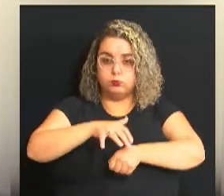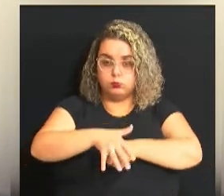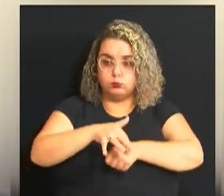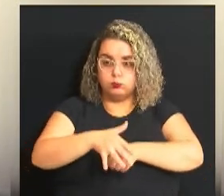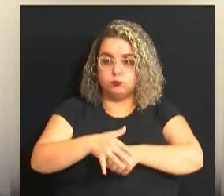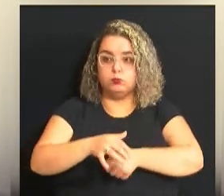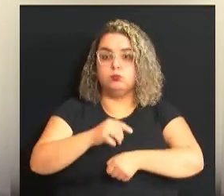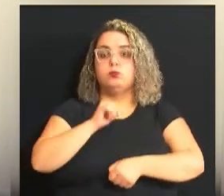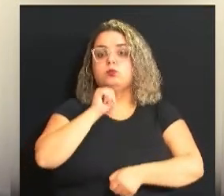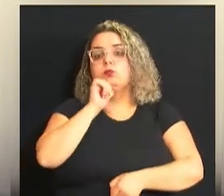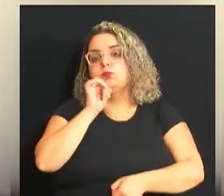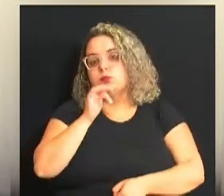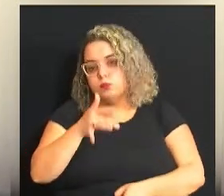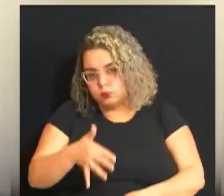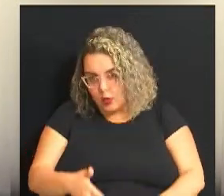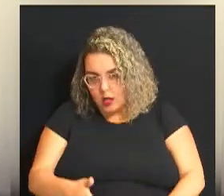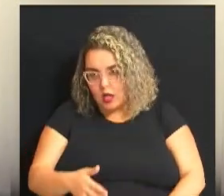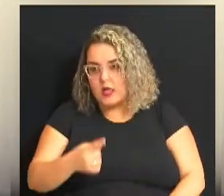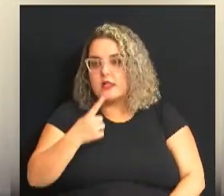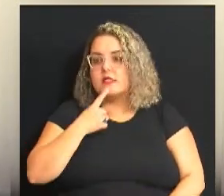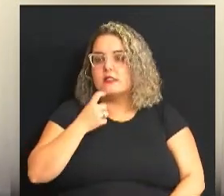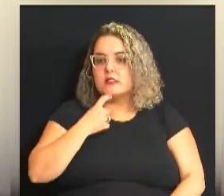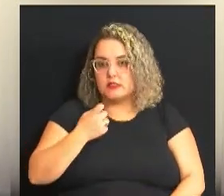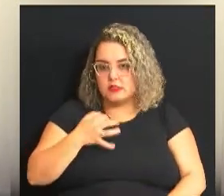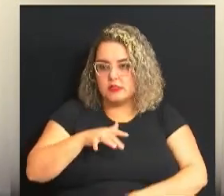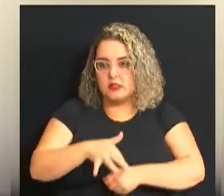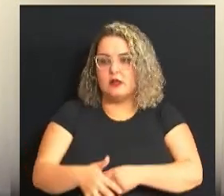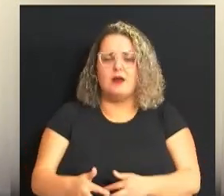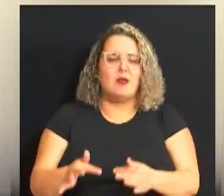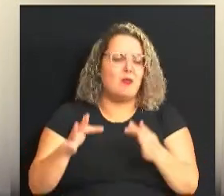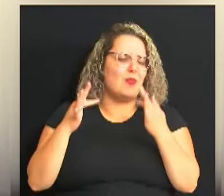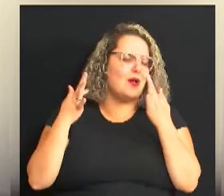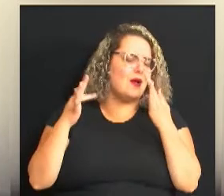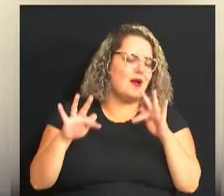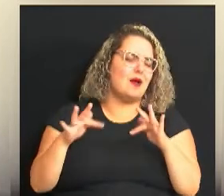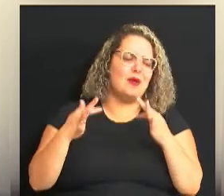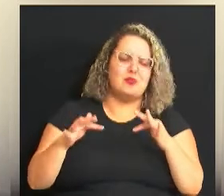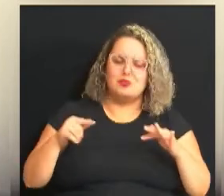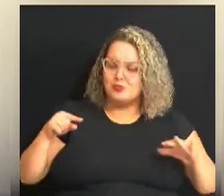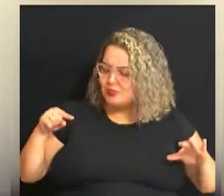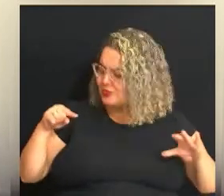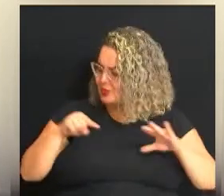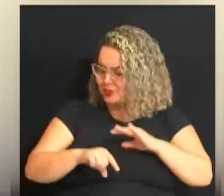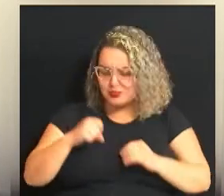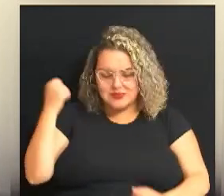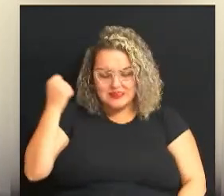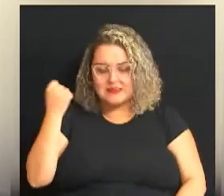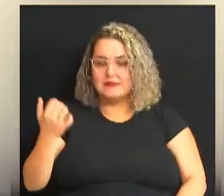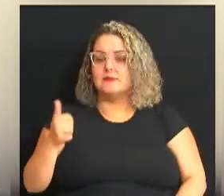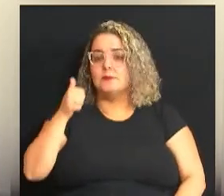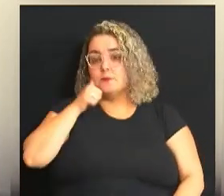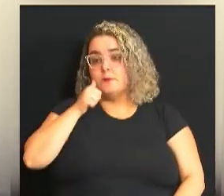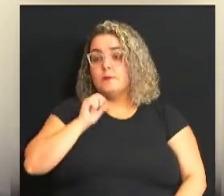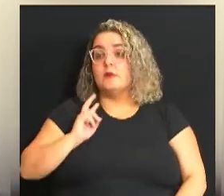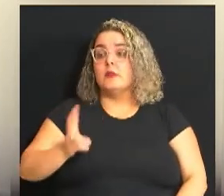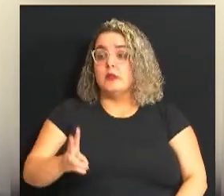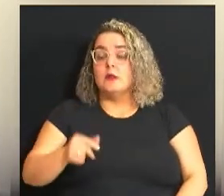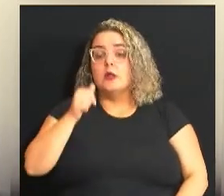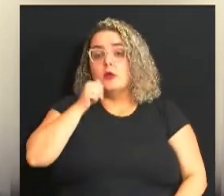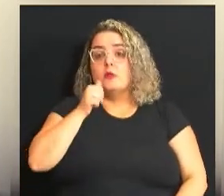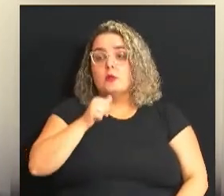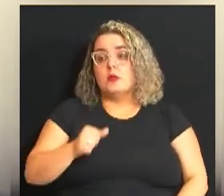sangrar. E isso gera uma dor absurda nas mulheres, uma dor muito grande. Então, toda vez que a mulher menstrua,